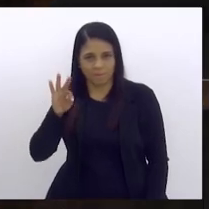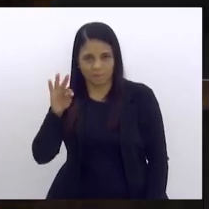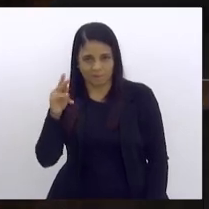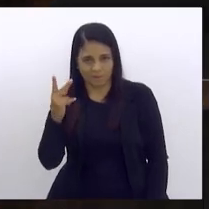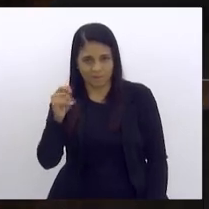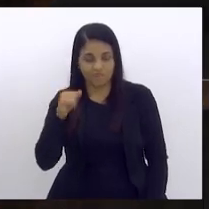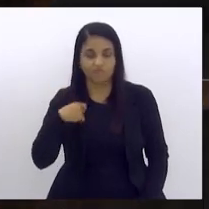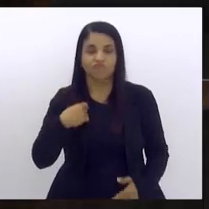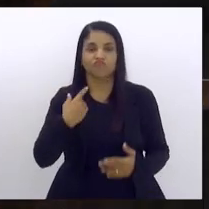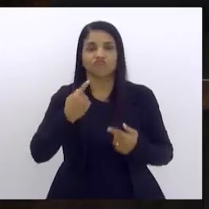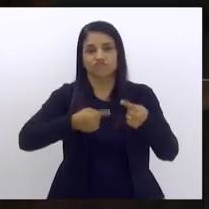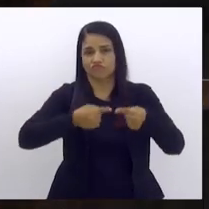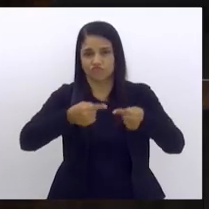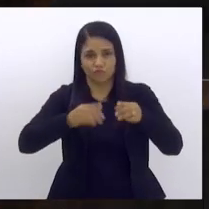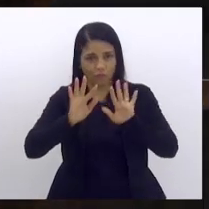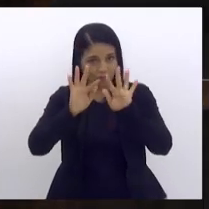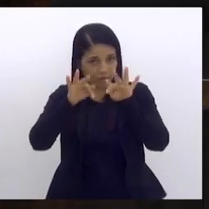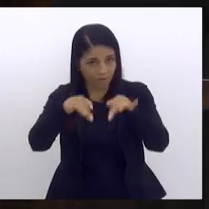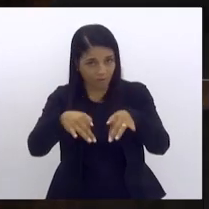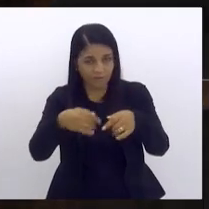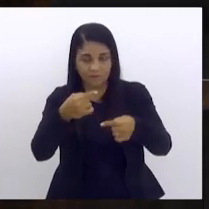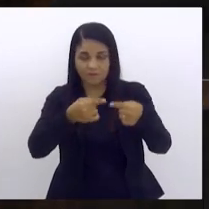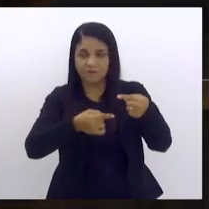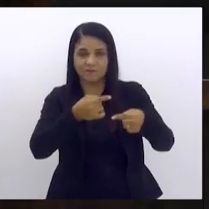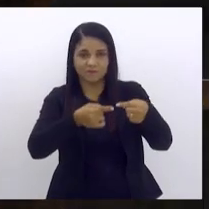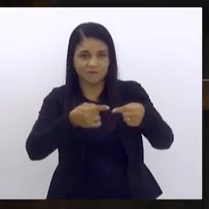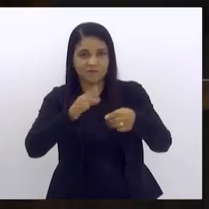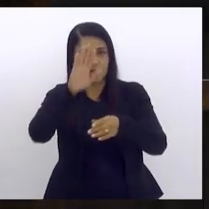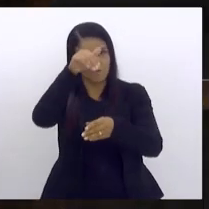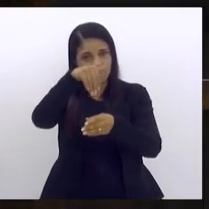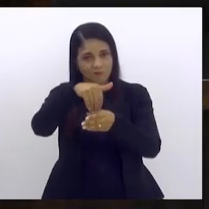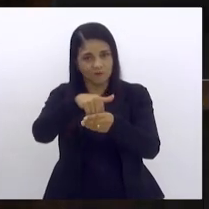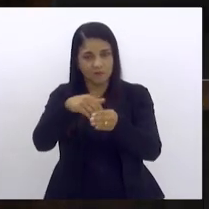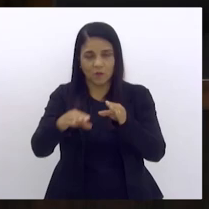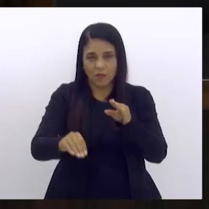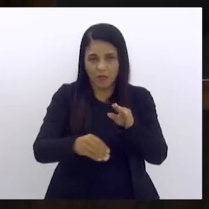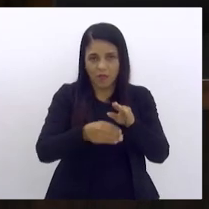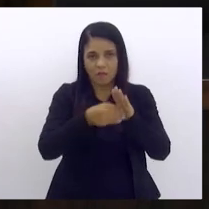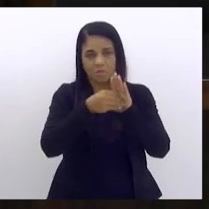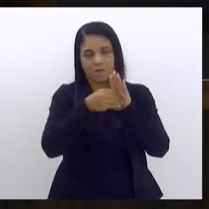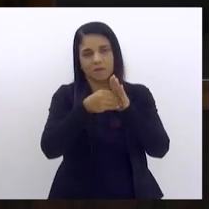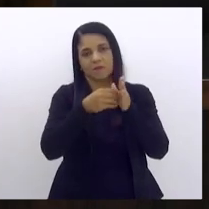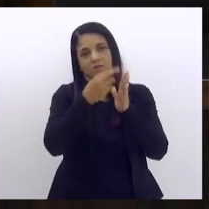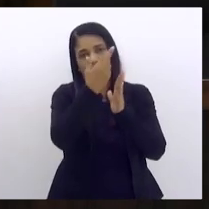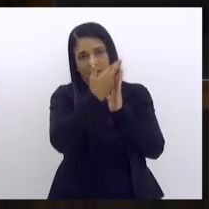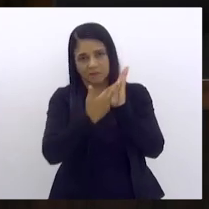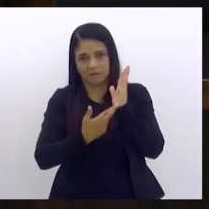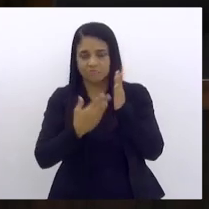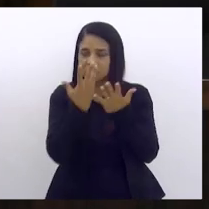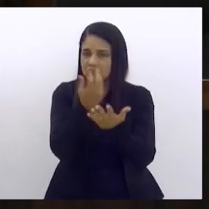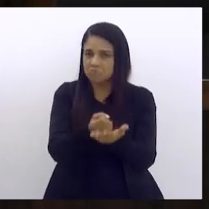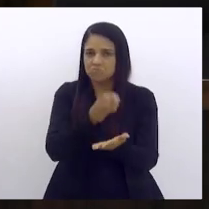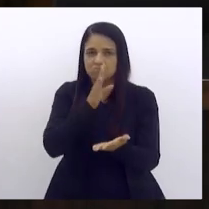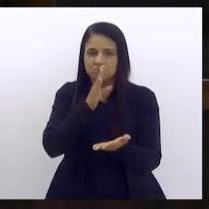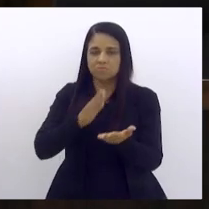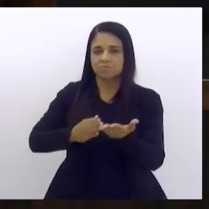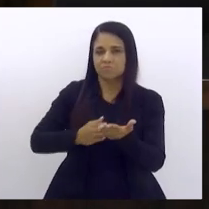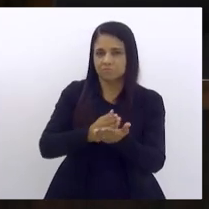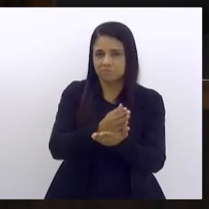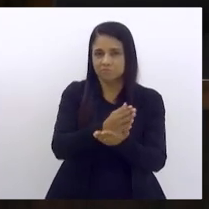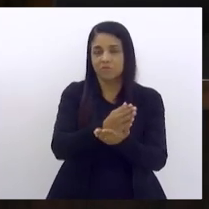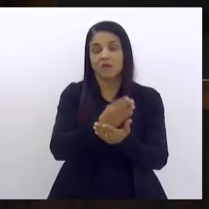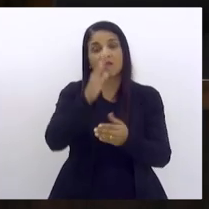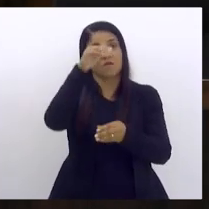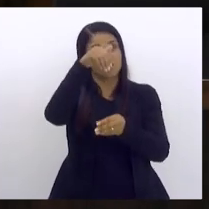Não havendo mais quem queira discutir, encerrada a discussão, em votação a emenda de redação. Os senhores que aprovam, permaneçam como estão, aprovado.